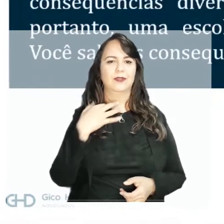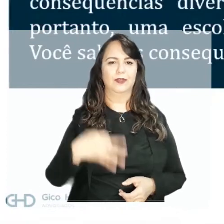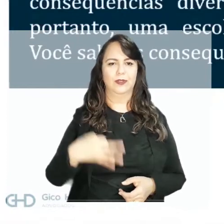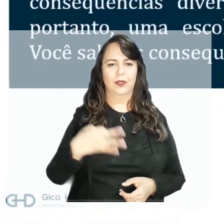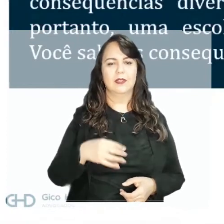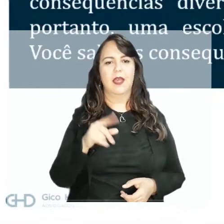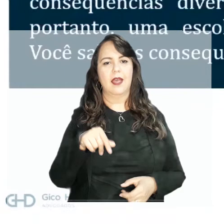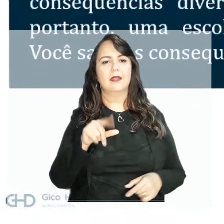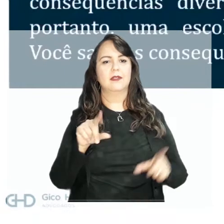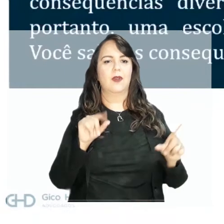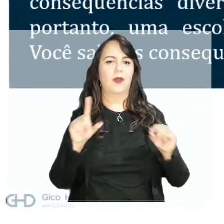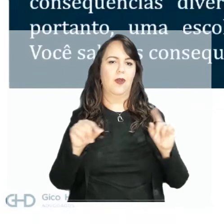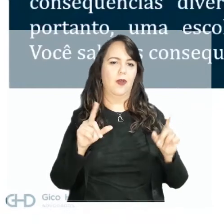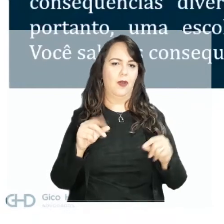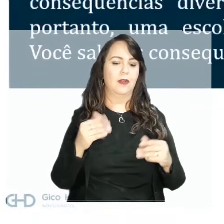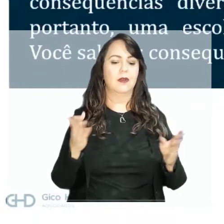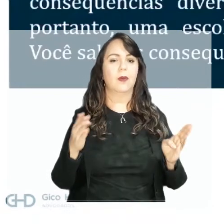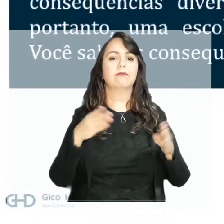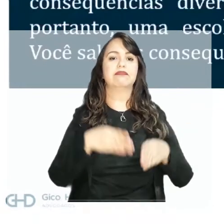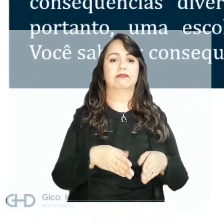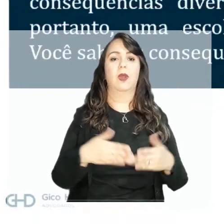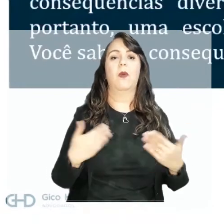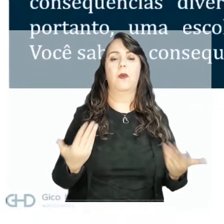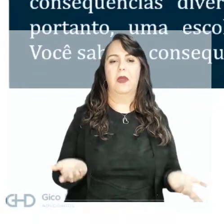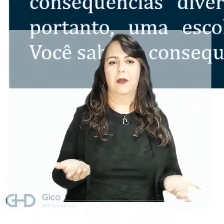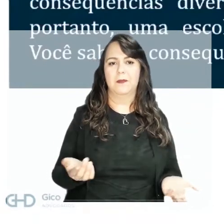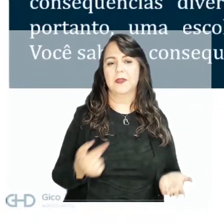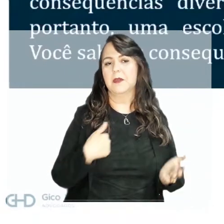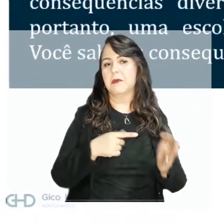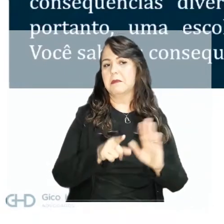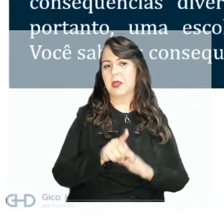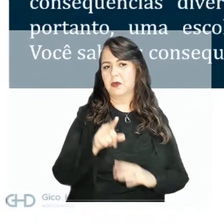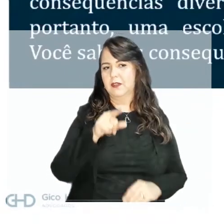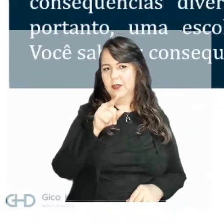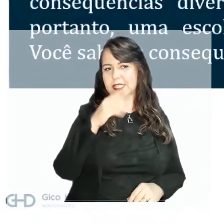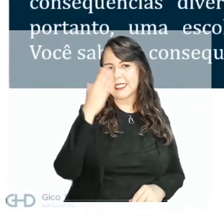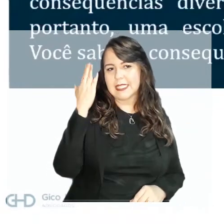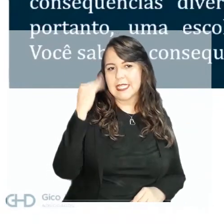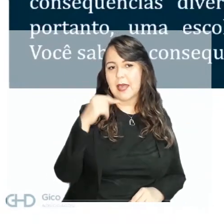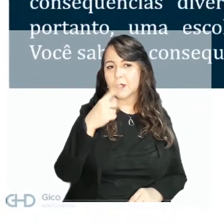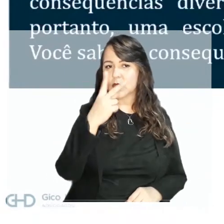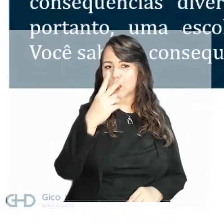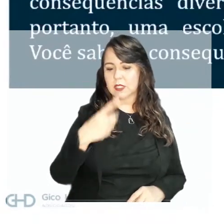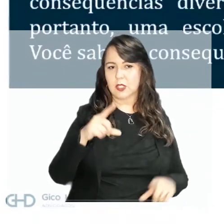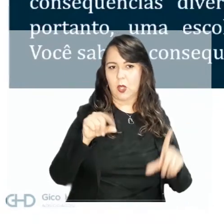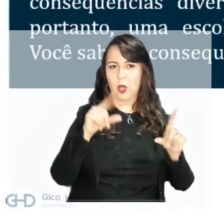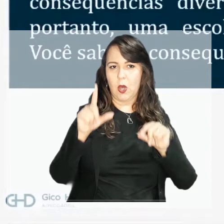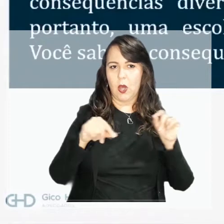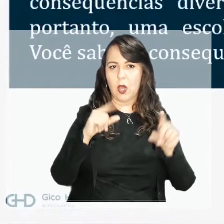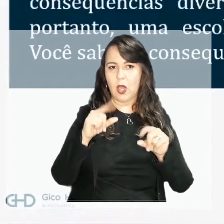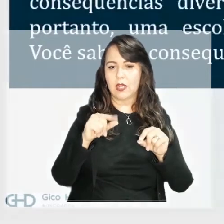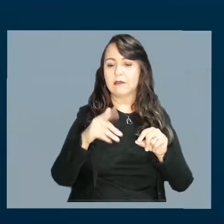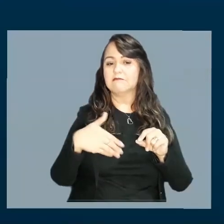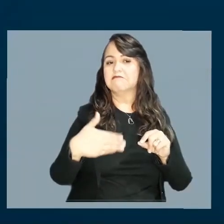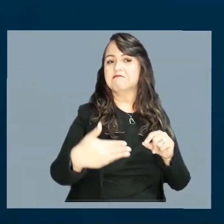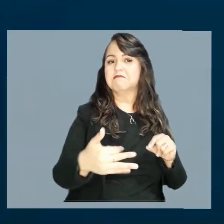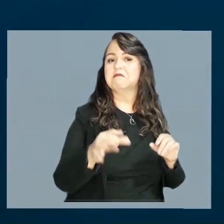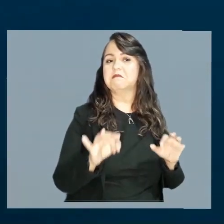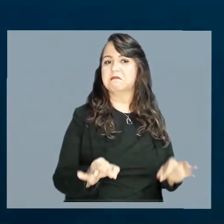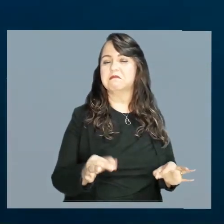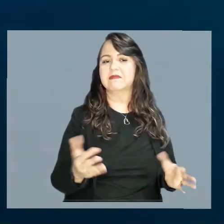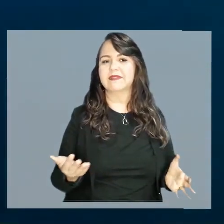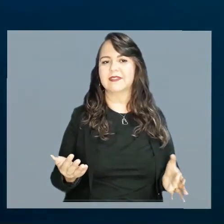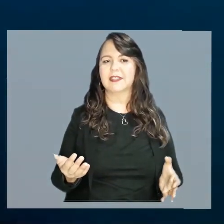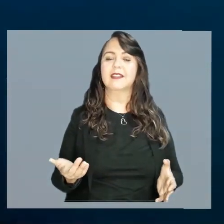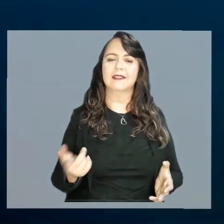eu pergunto se vocês sabem qual é a consequência de suas escolhas. Né? E com esse pensamento e essas provocações,